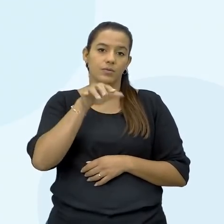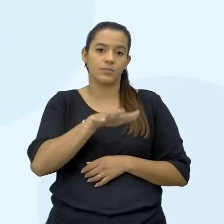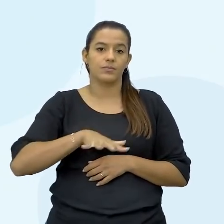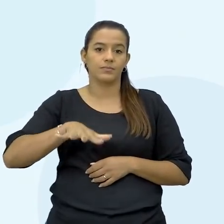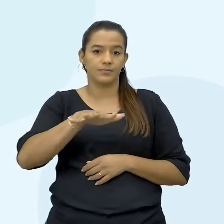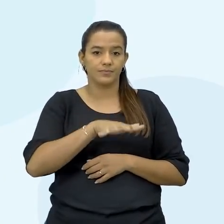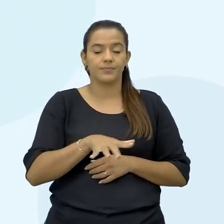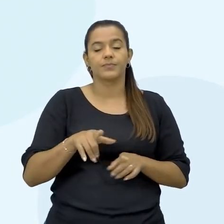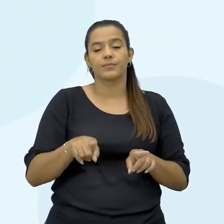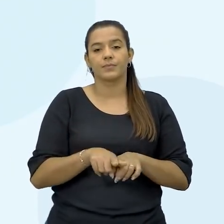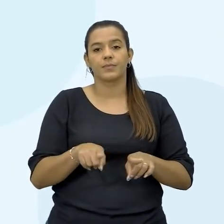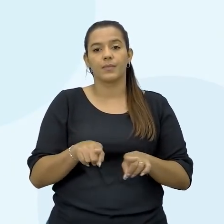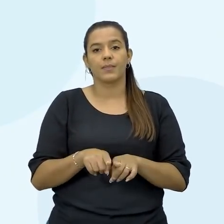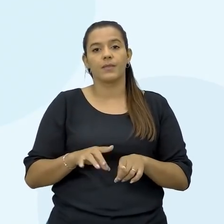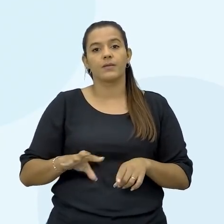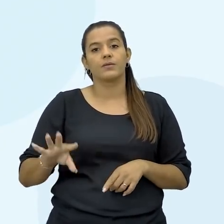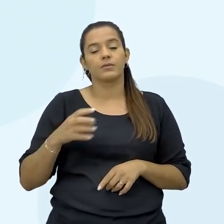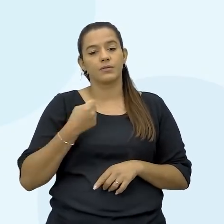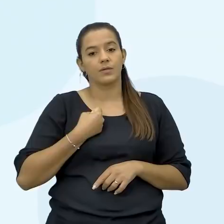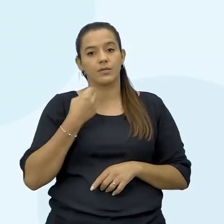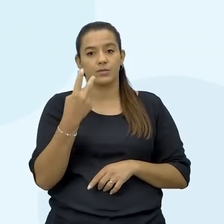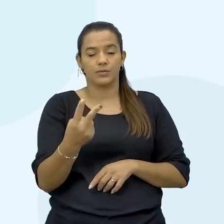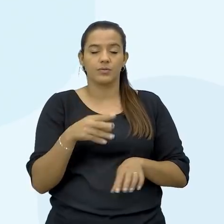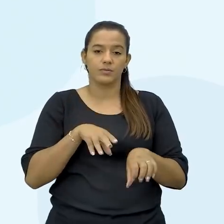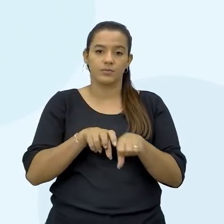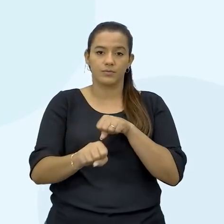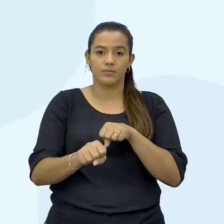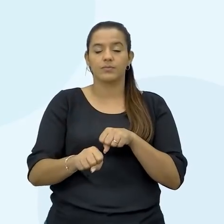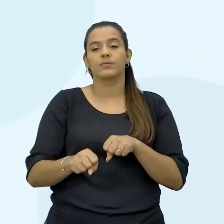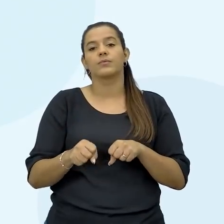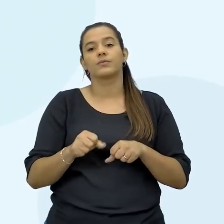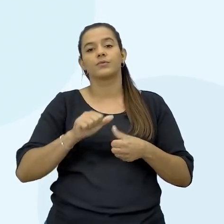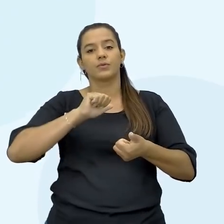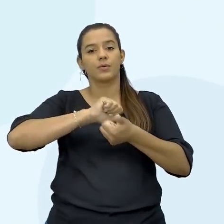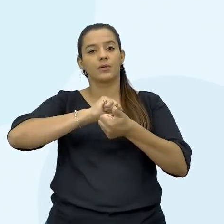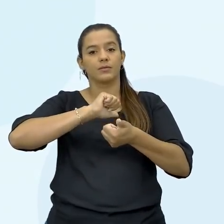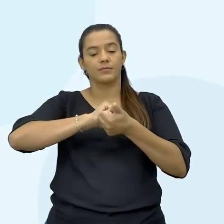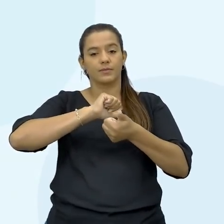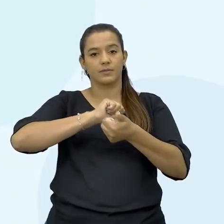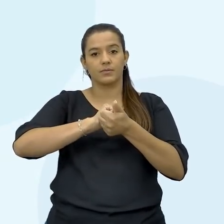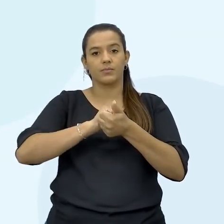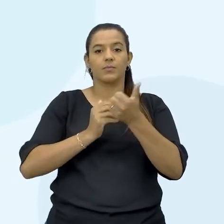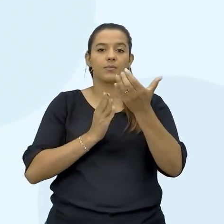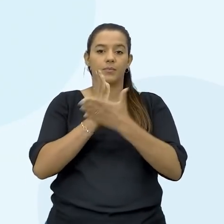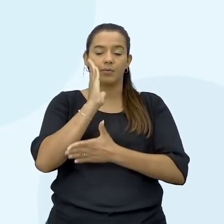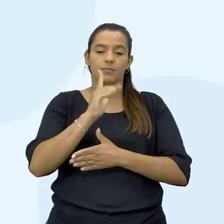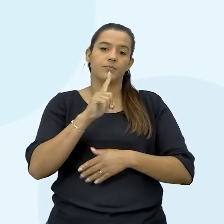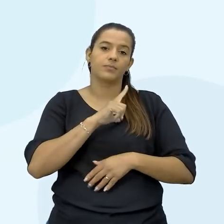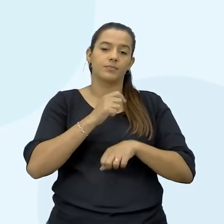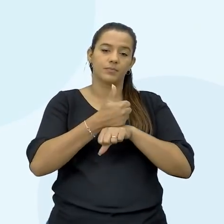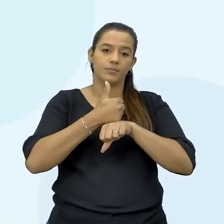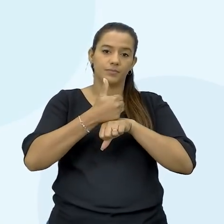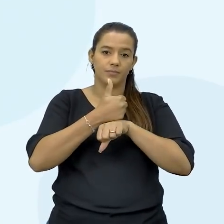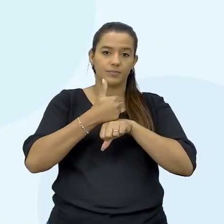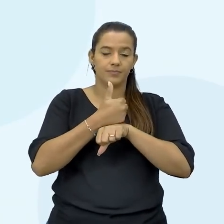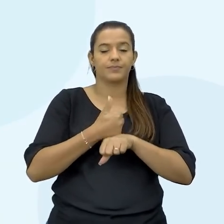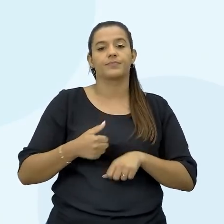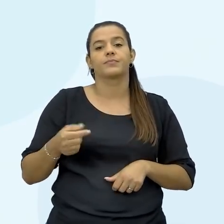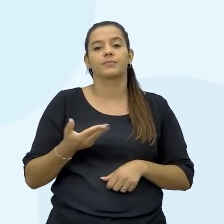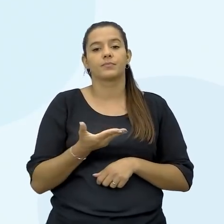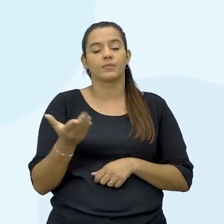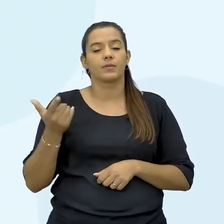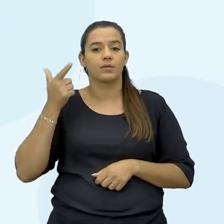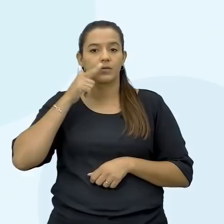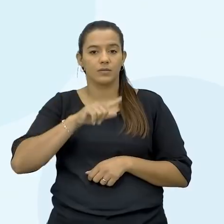e ainda receber 2 certificados de qualificação profissional. Assim, será possível